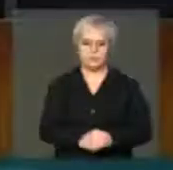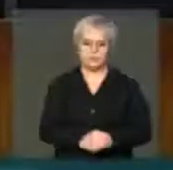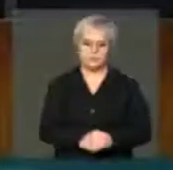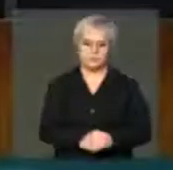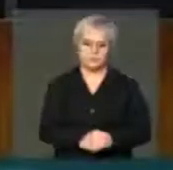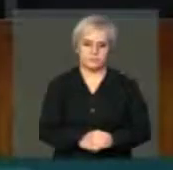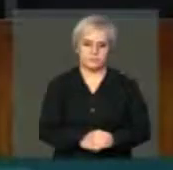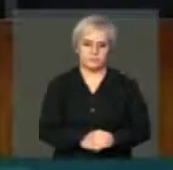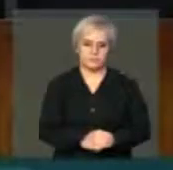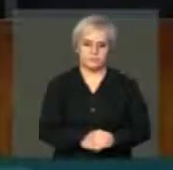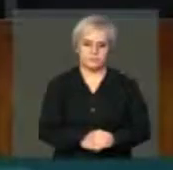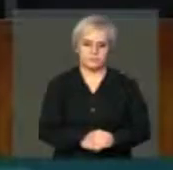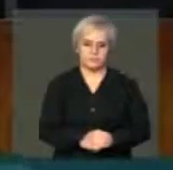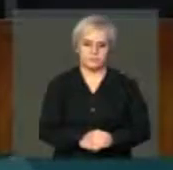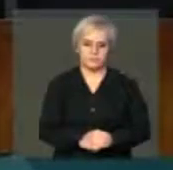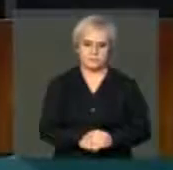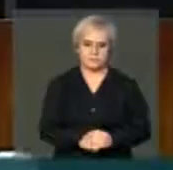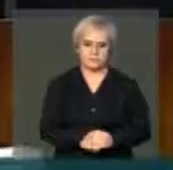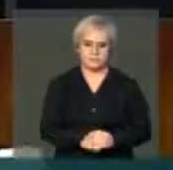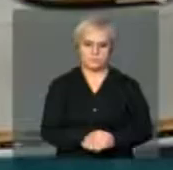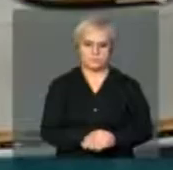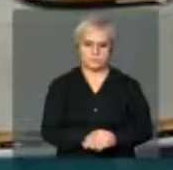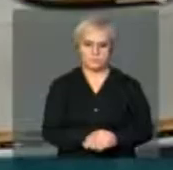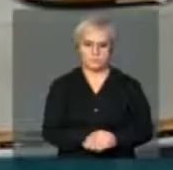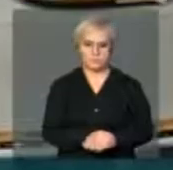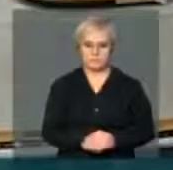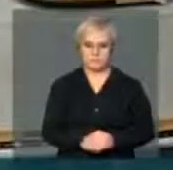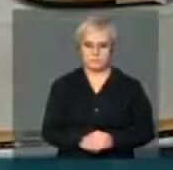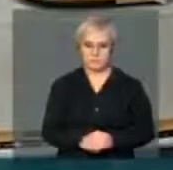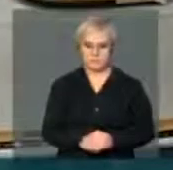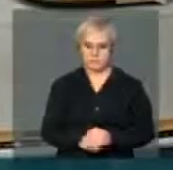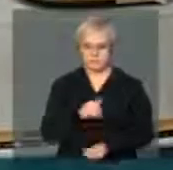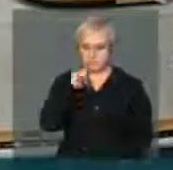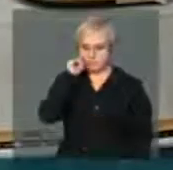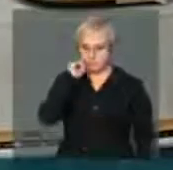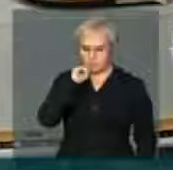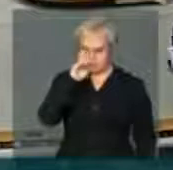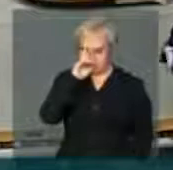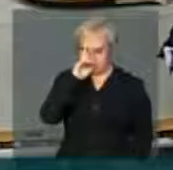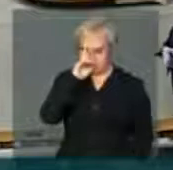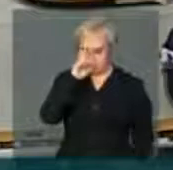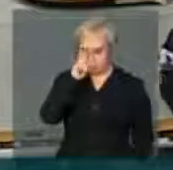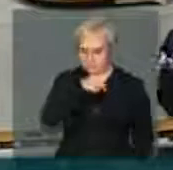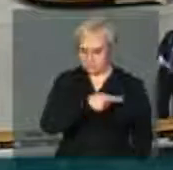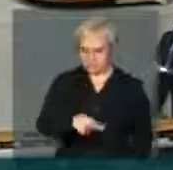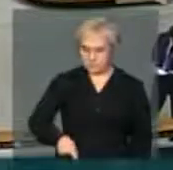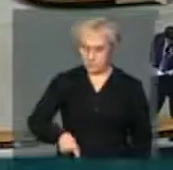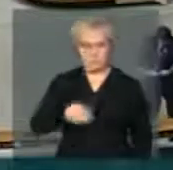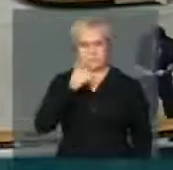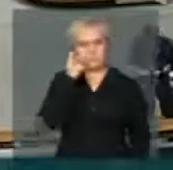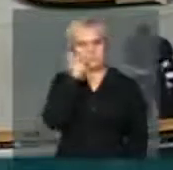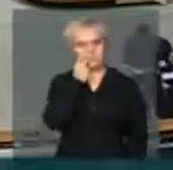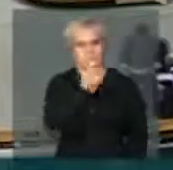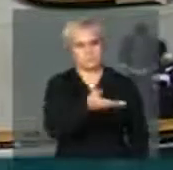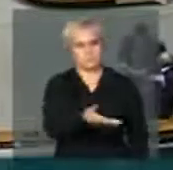Com a palavra, o nobre deputado Heráclito Fortes. Senhor presidente, senhoras e senhores deputados,